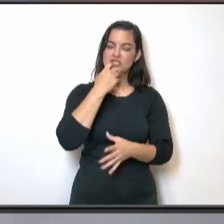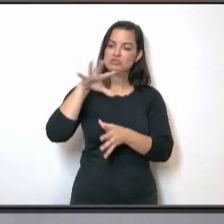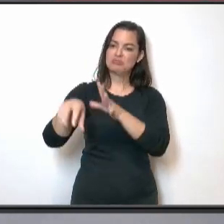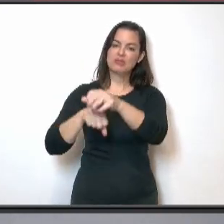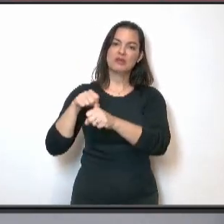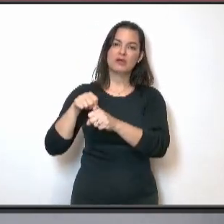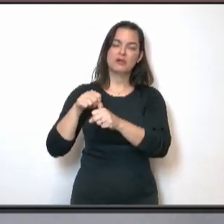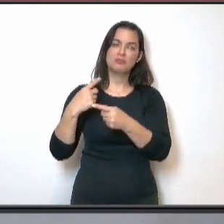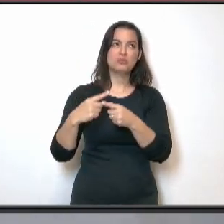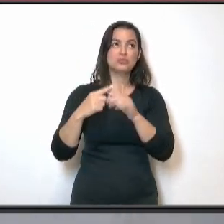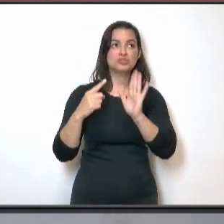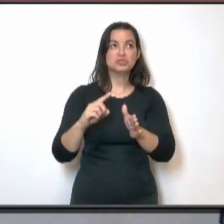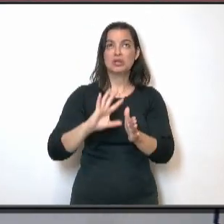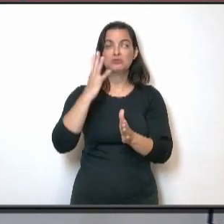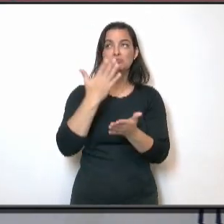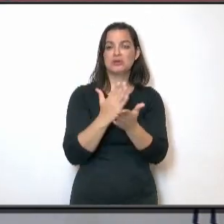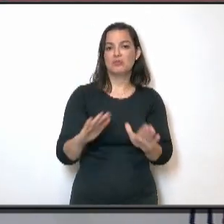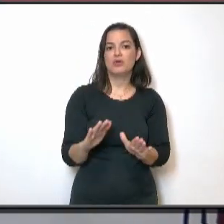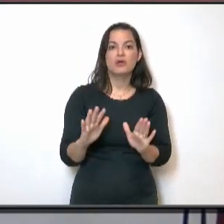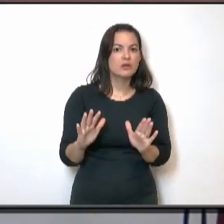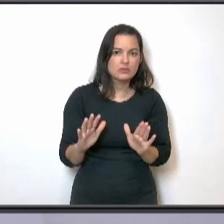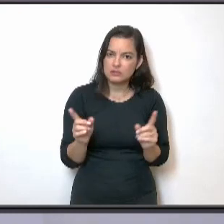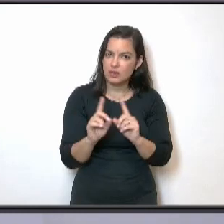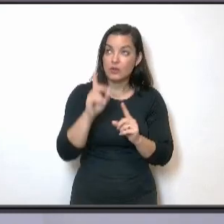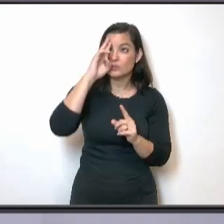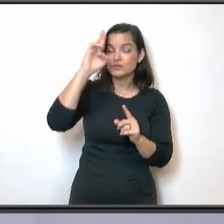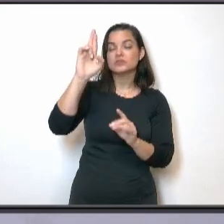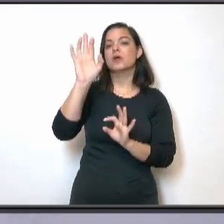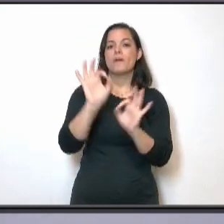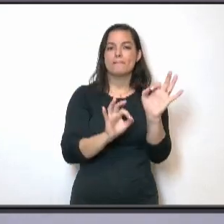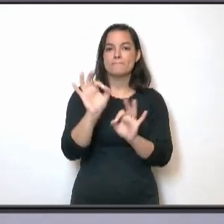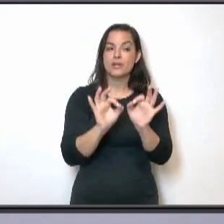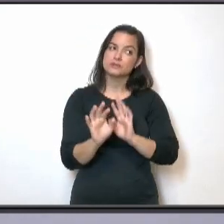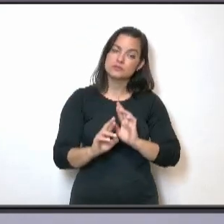Mas os planos do Senhor não eram esses. As coisas estavam apenas começando.